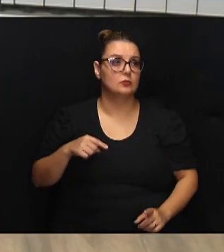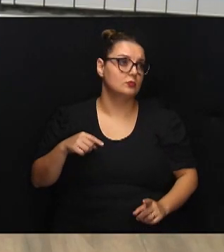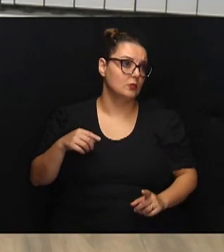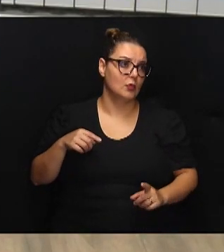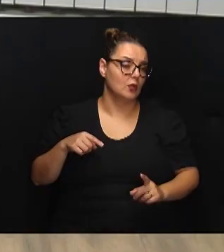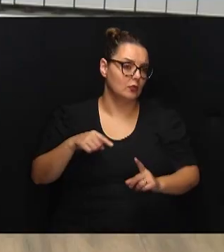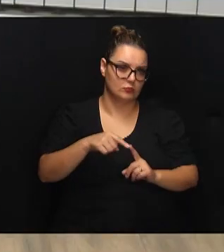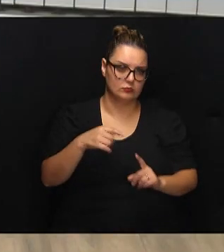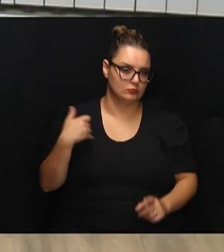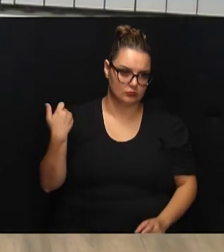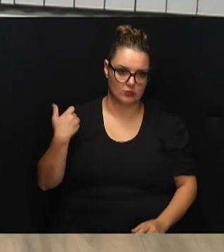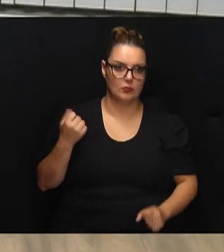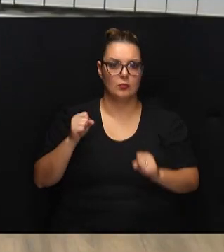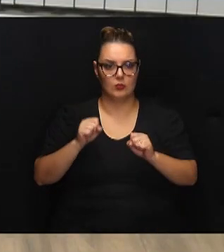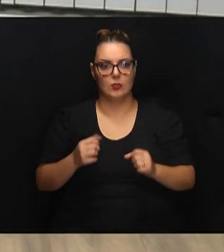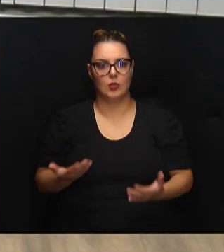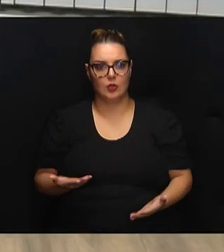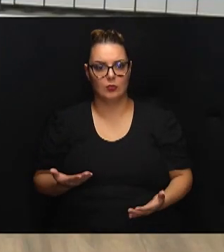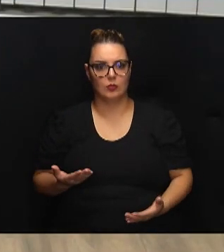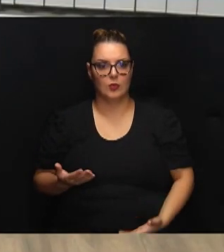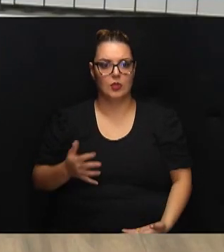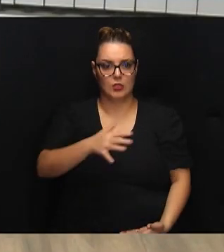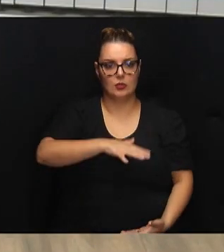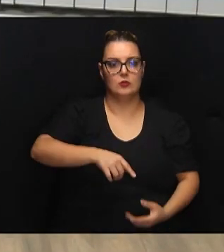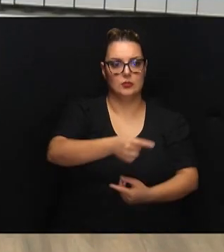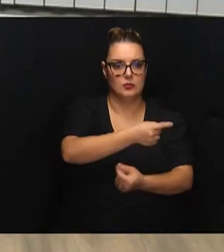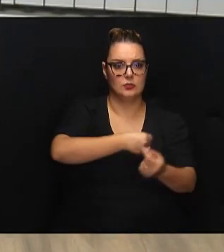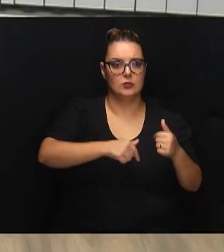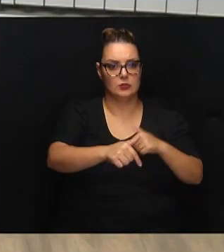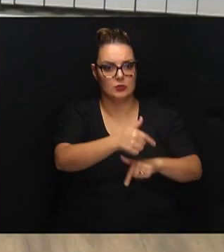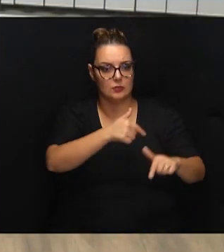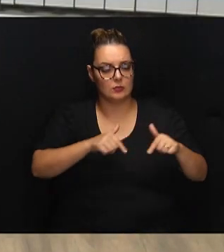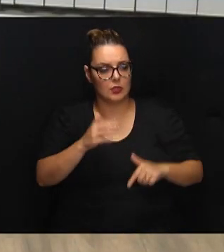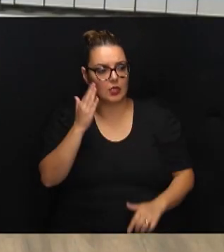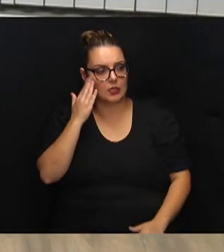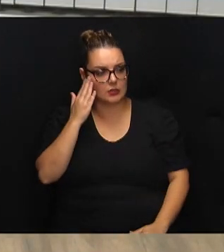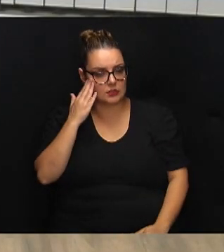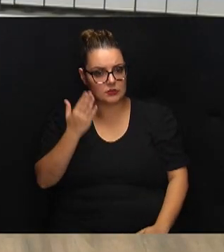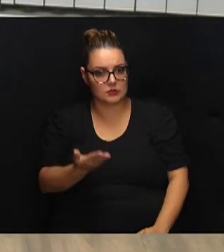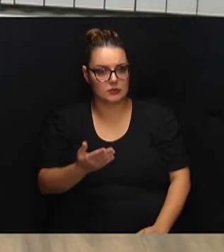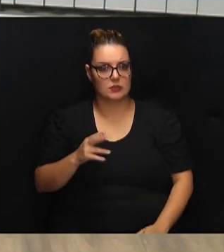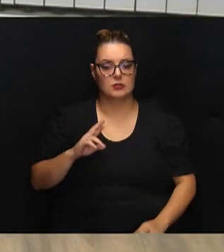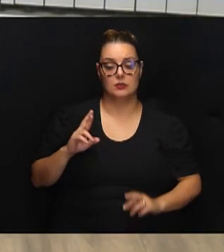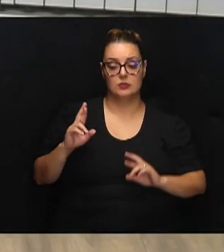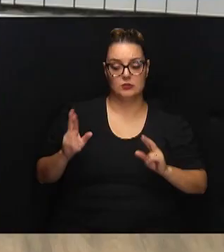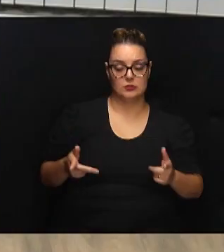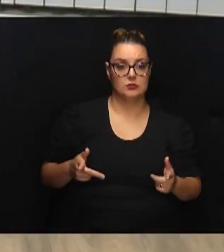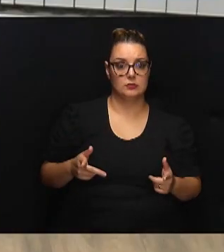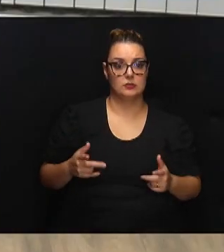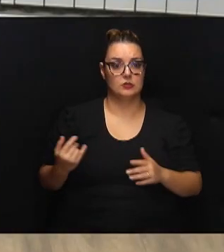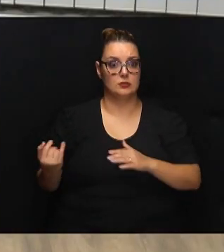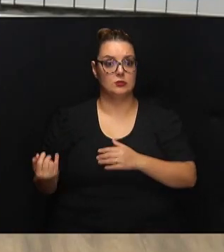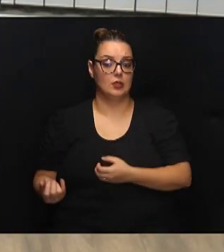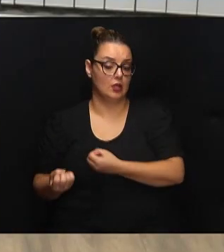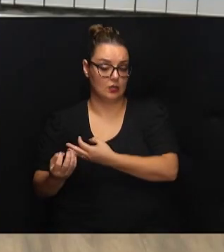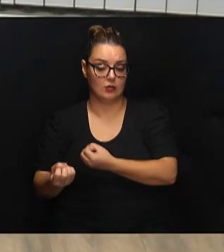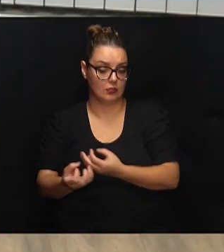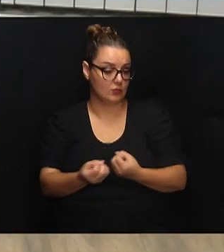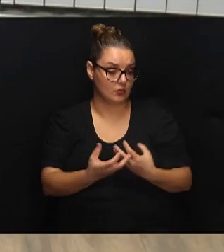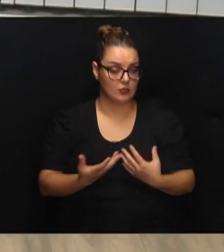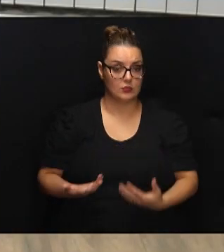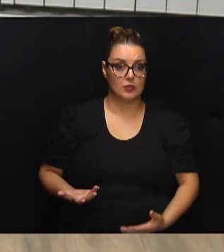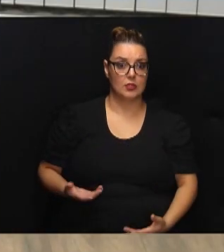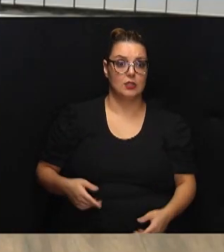idade que ela já pode entrar no mercado de trabalho, para que ela entenda a diferença, né, a informação